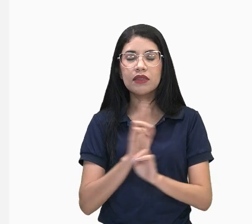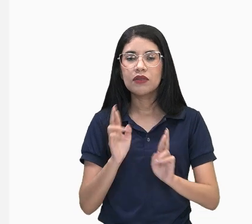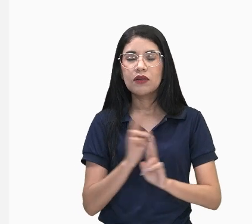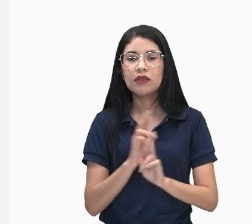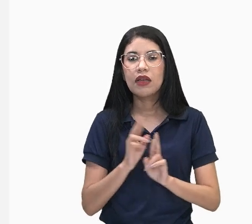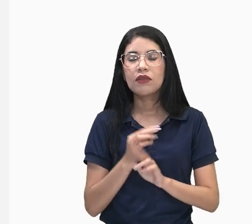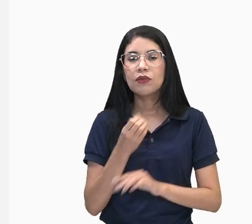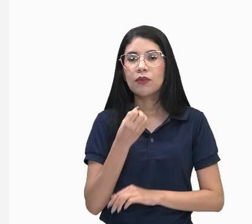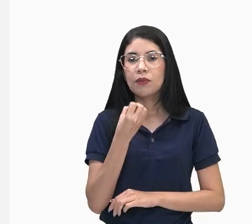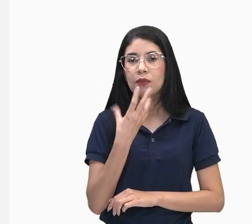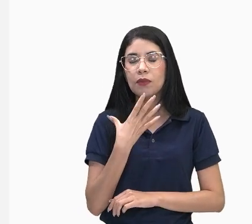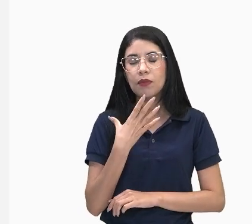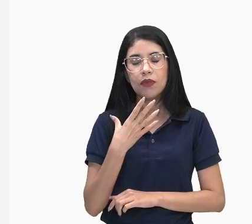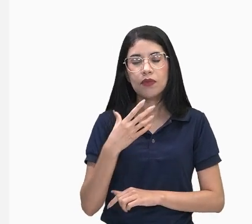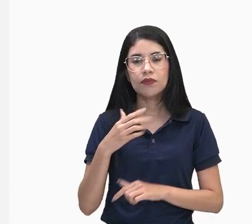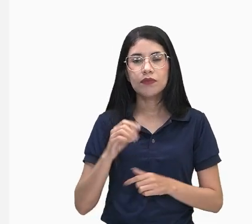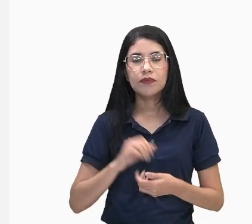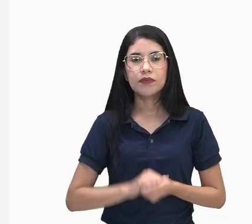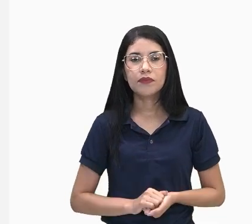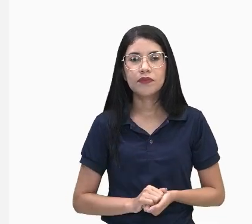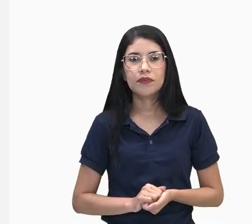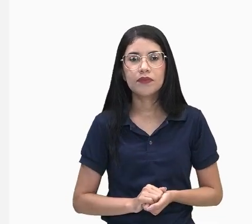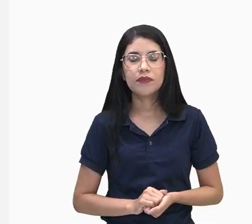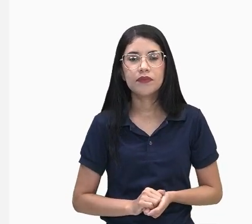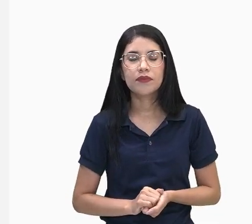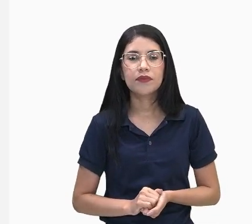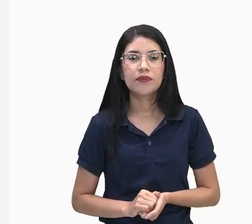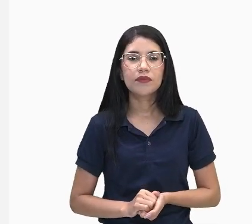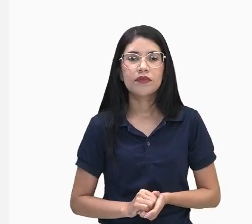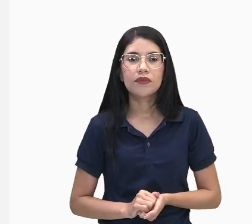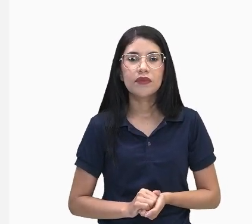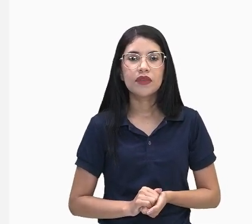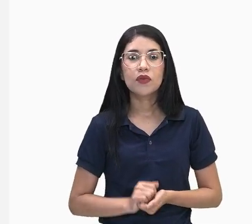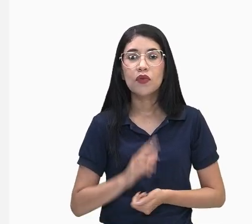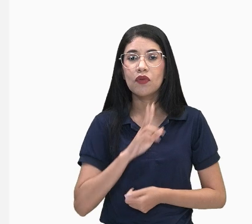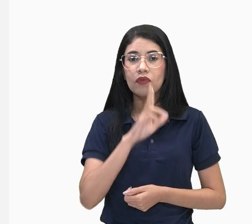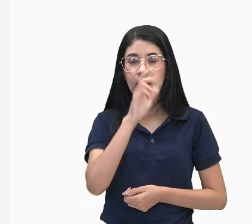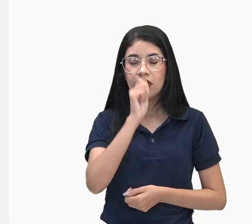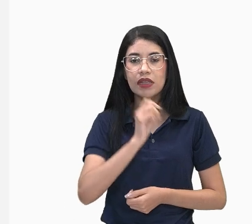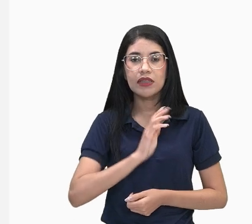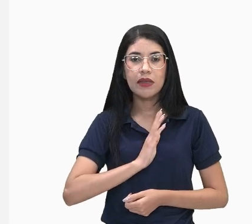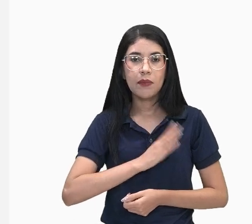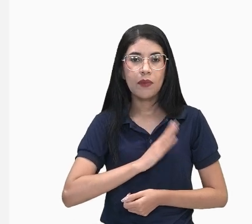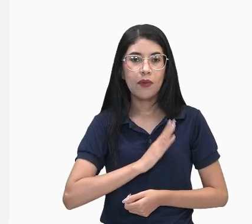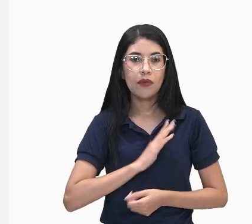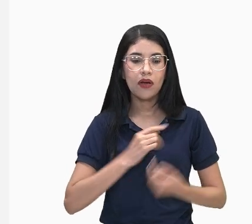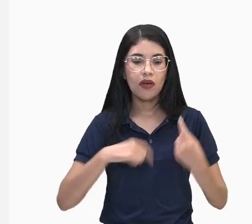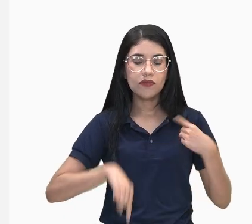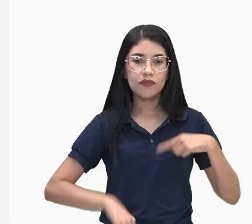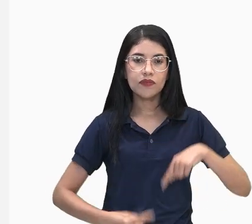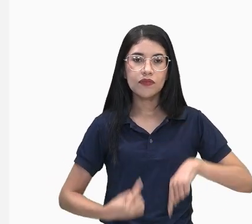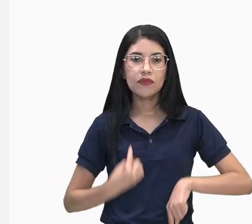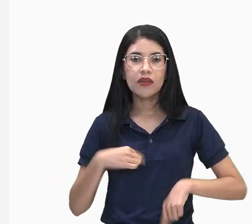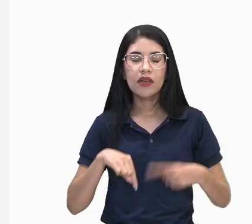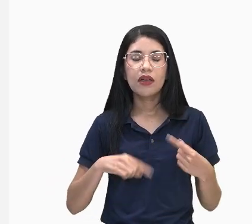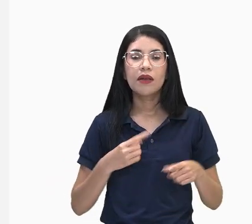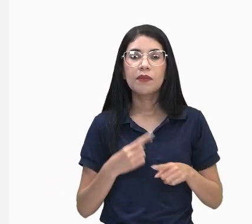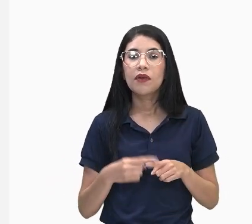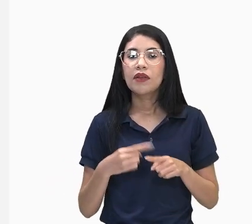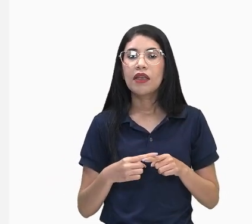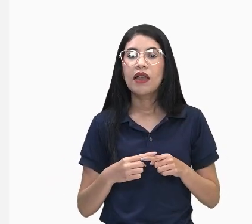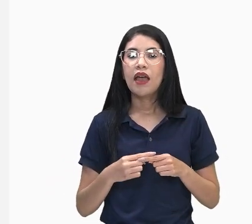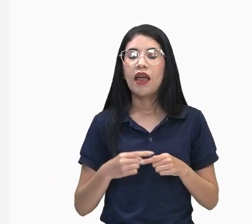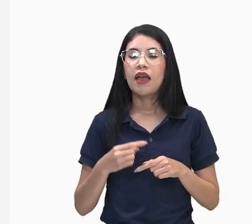essa prática do atletismo? Bom, eu começo citando o fortalecimento cardiovascular, tendo em vista que as